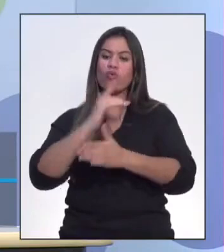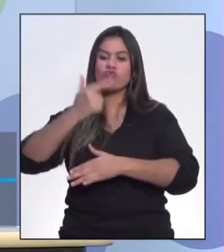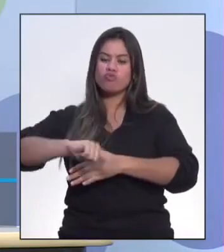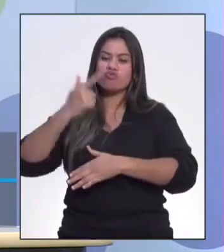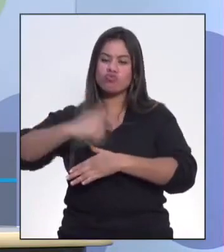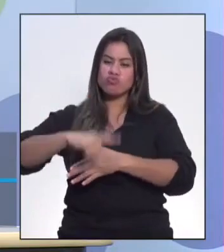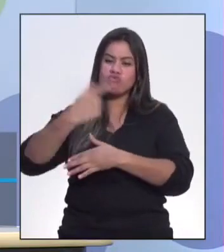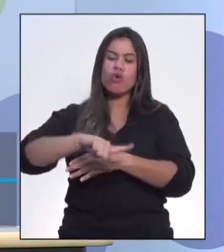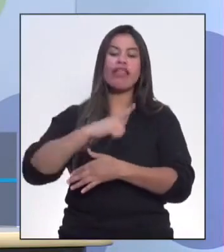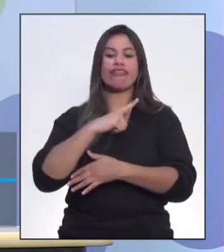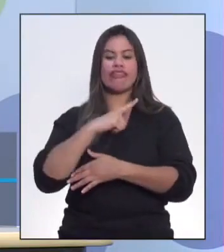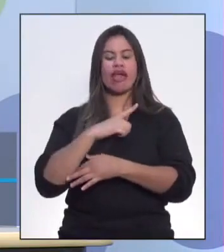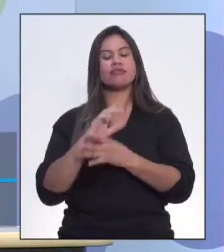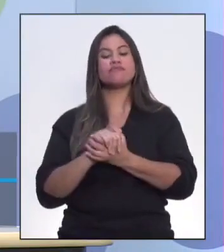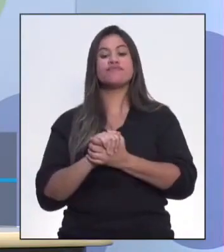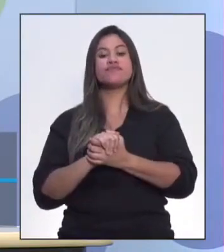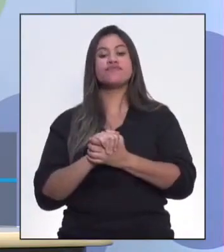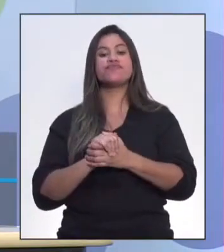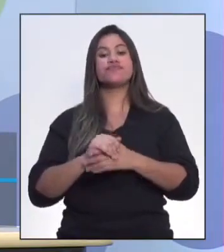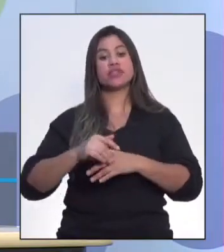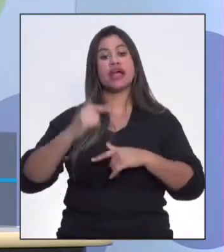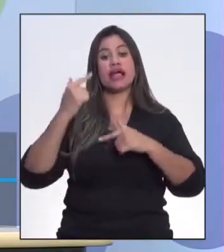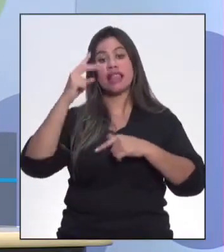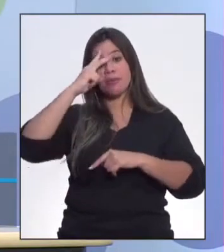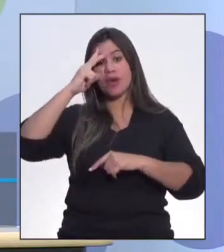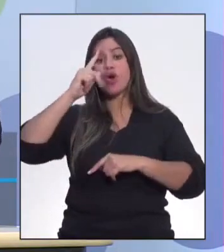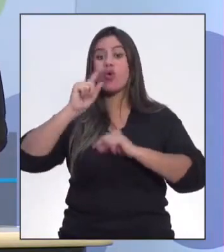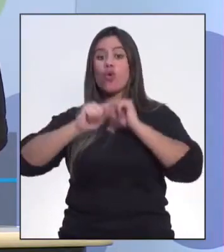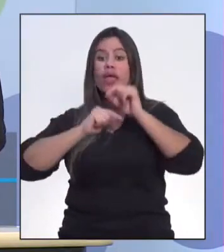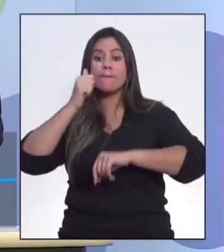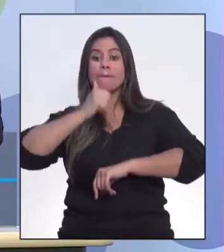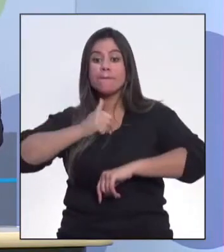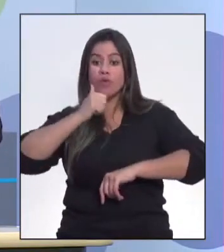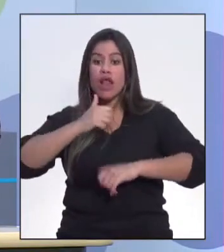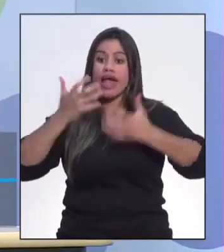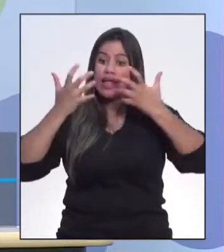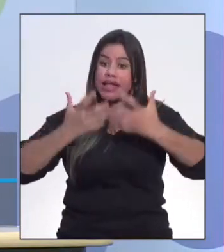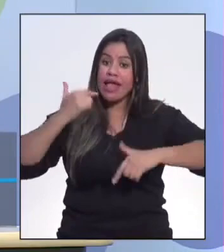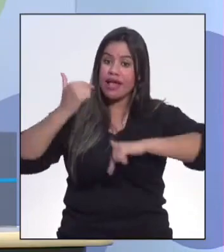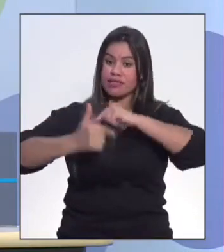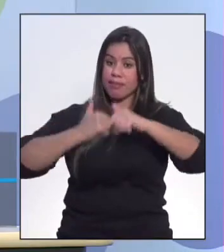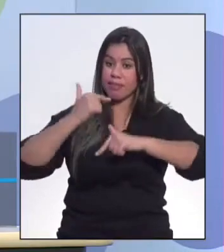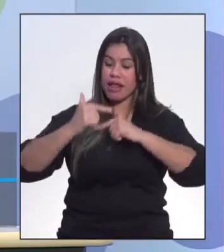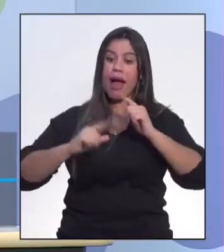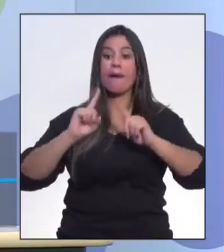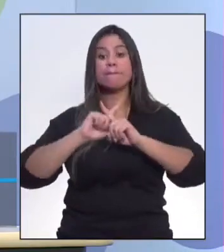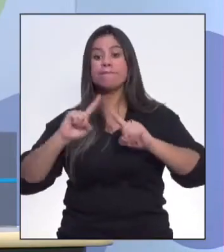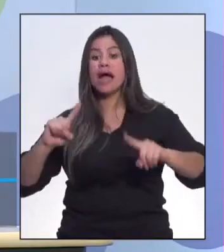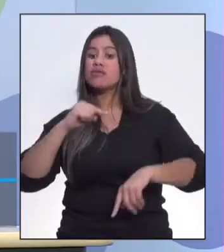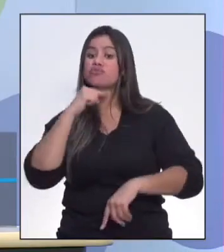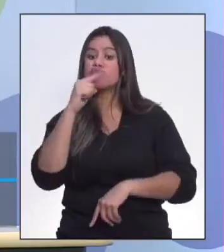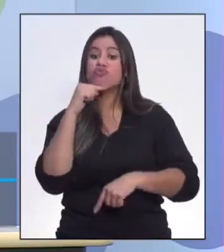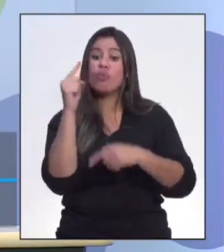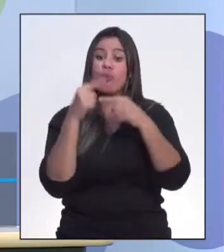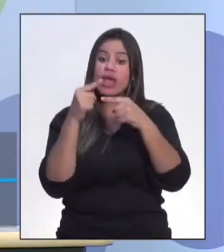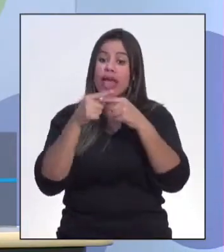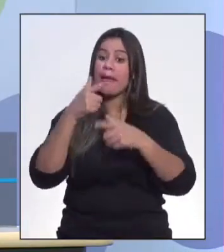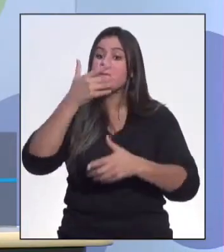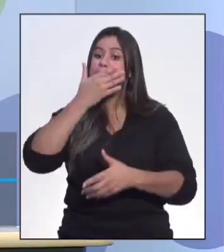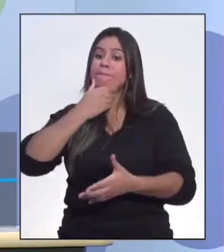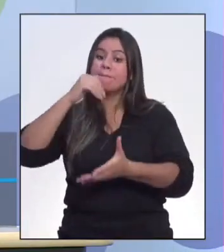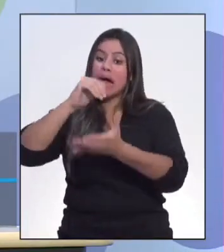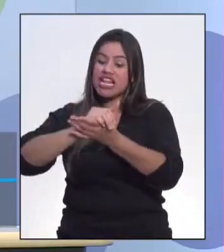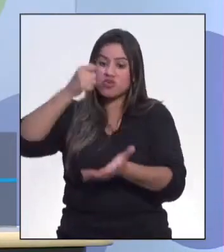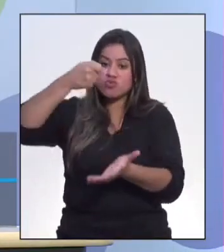tá? Lembrando só que a gente está dizendo de mulheres que gostariam de trabalhar e são impedidas pelo marido, tá? A gente não está falando